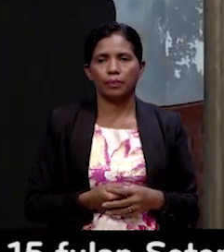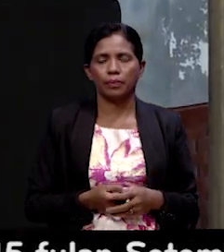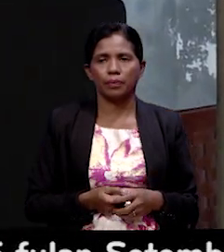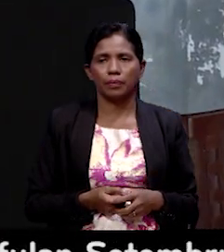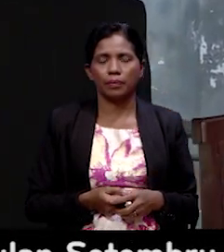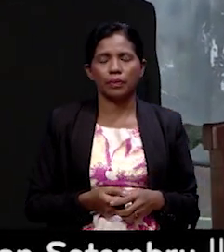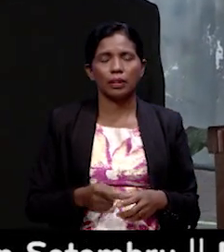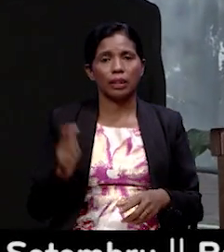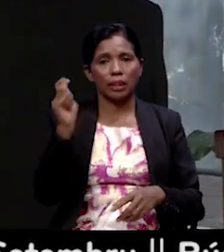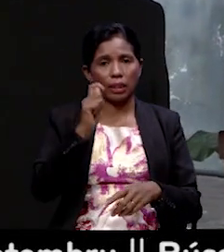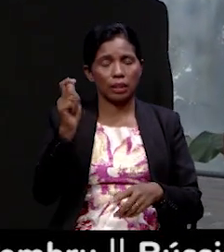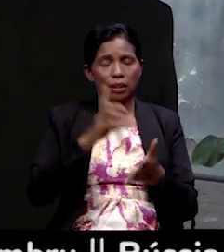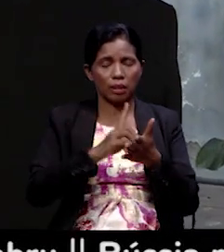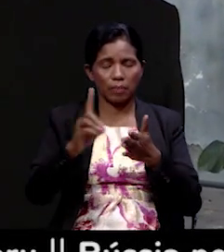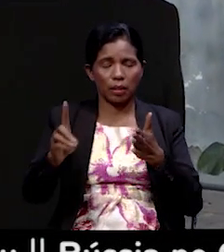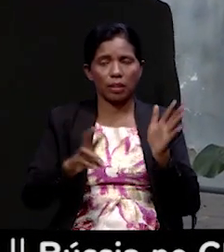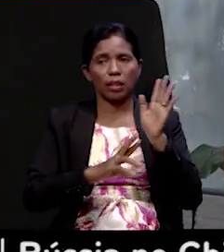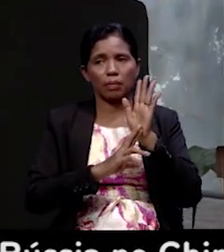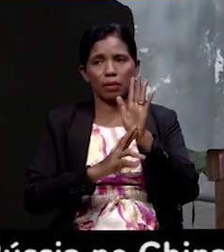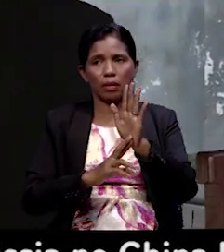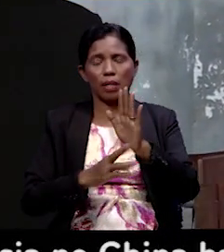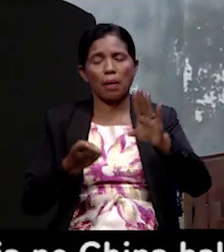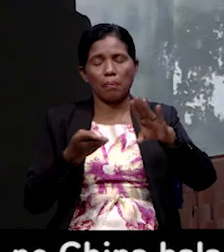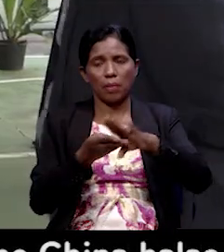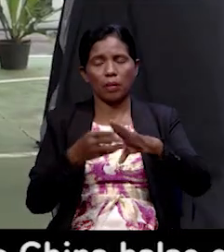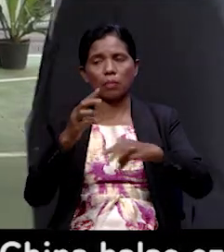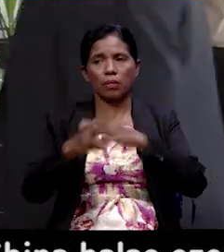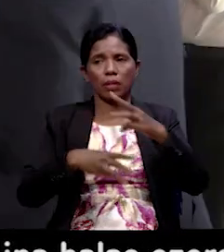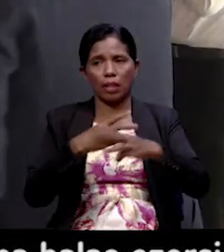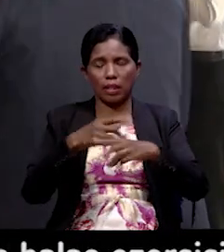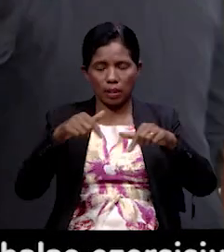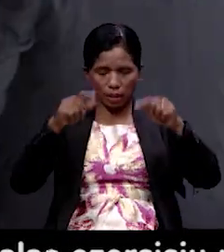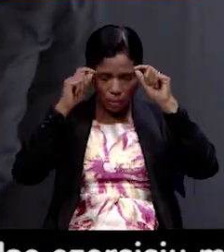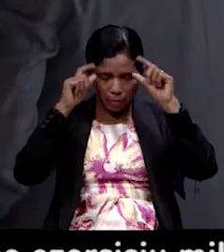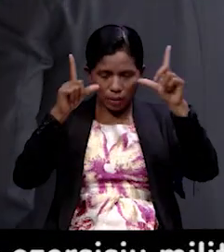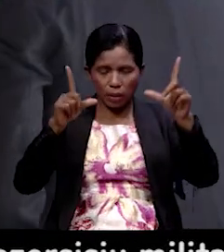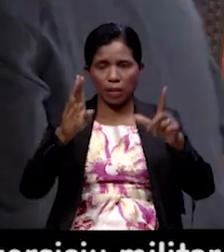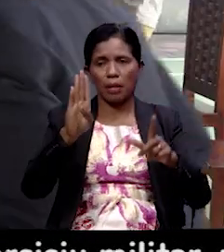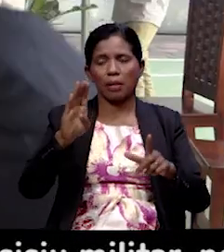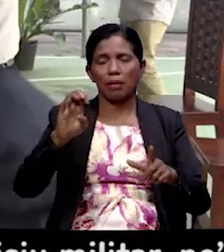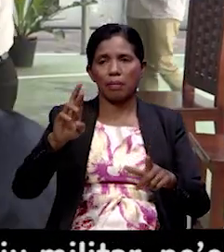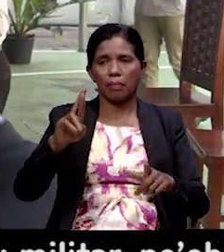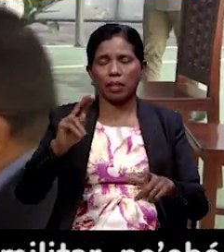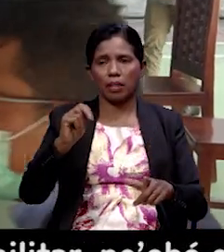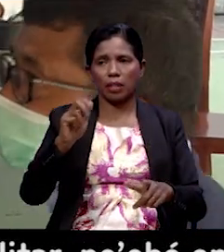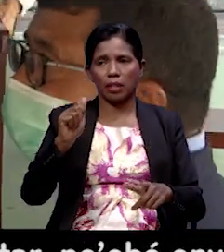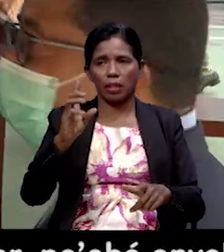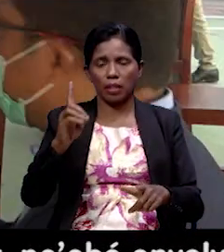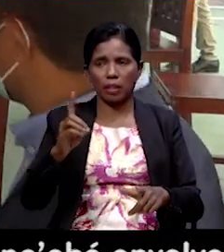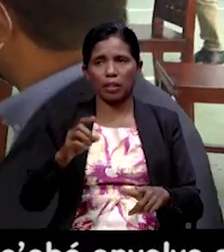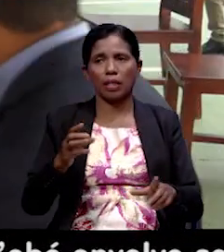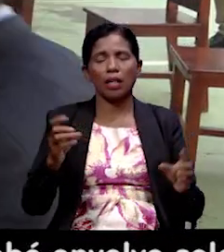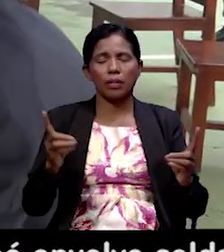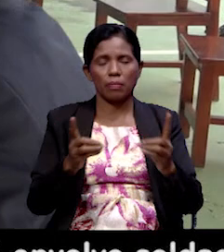E a terça semana, né, representante FOM, Banco Mundial de Timor-Leste, Bernard Harbon, assorumalo o primeiro-ministro Taur